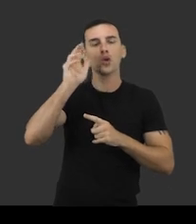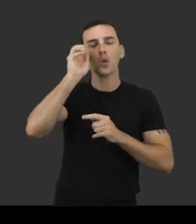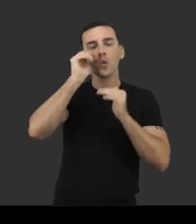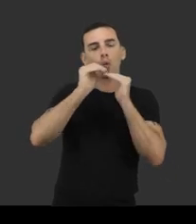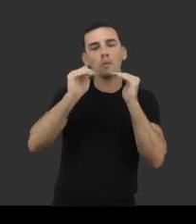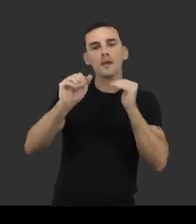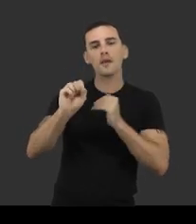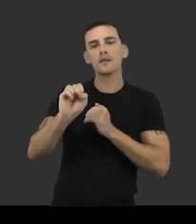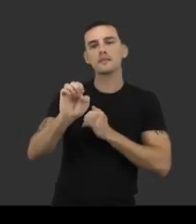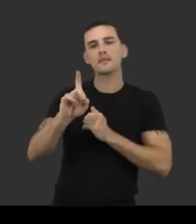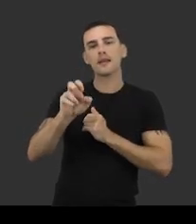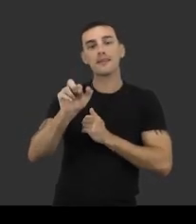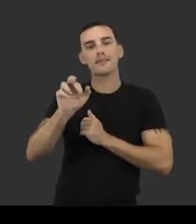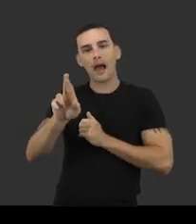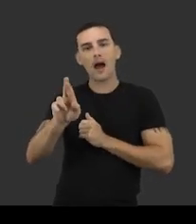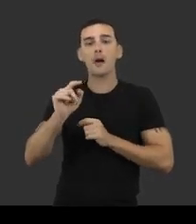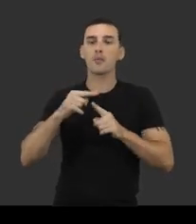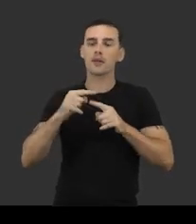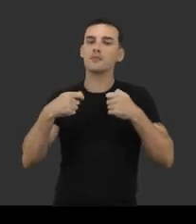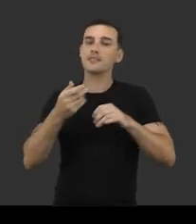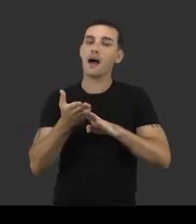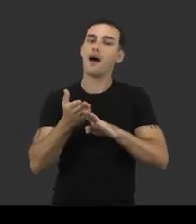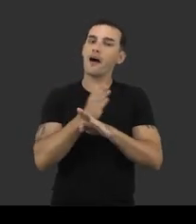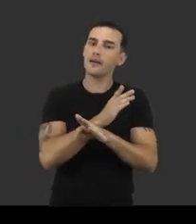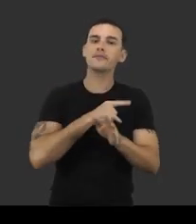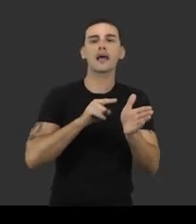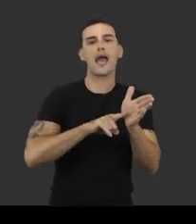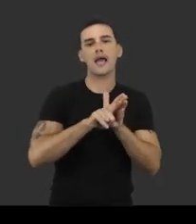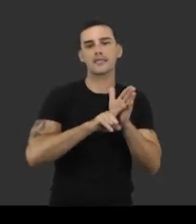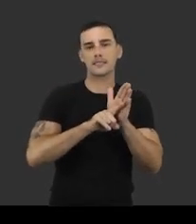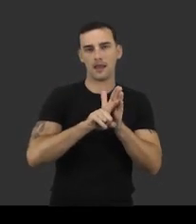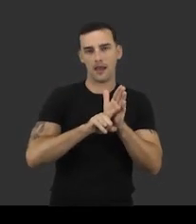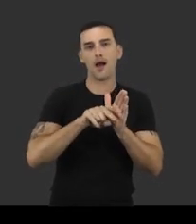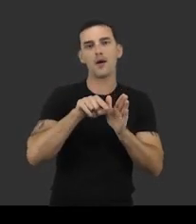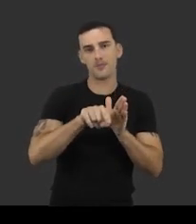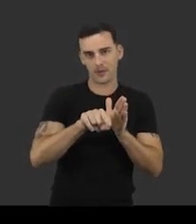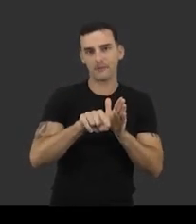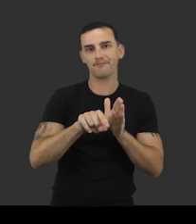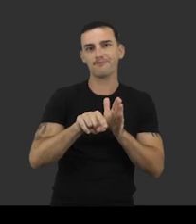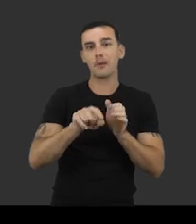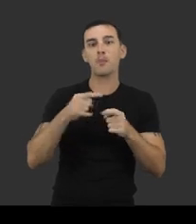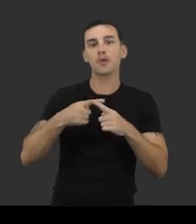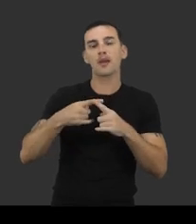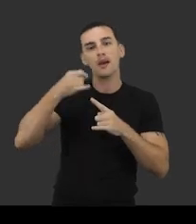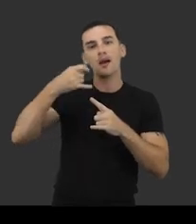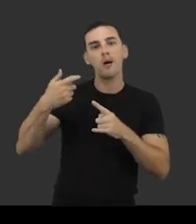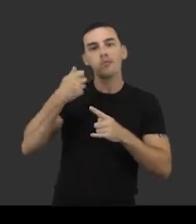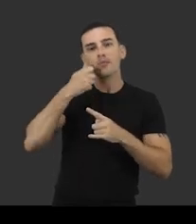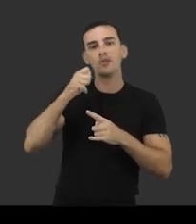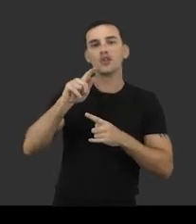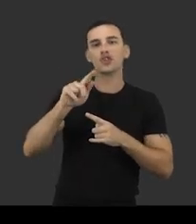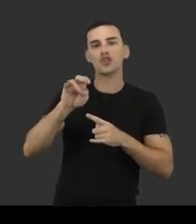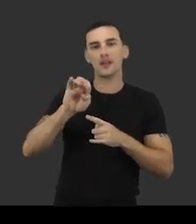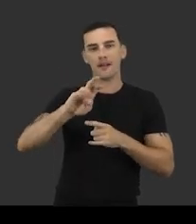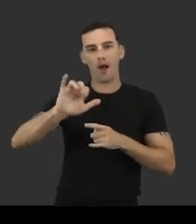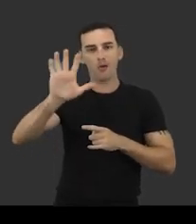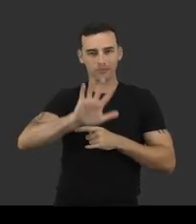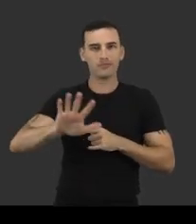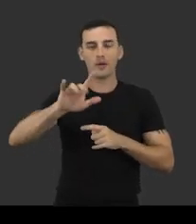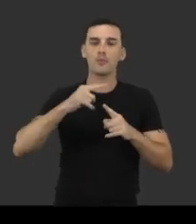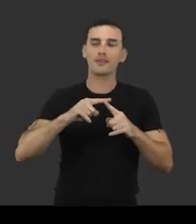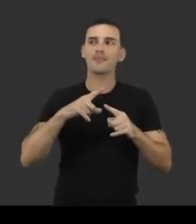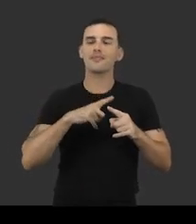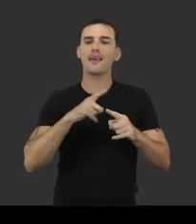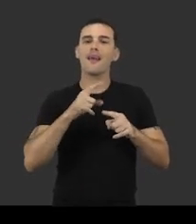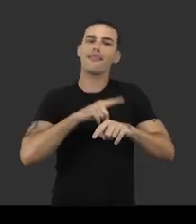precisa de alguns exames prévios antes da gente planejar uma sedação, e aí isso leva tempo e esse paciente tem uma